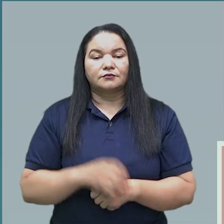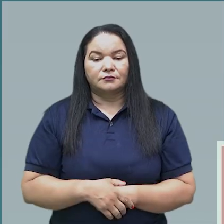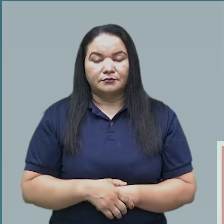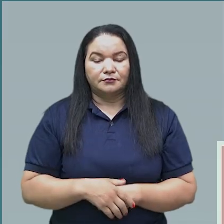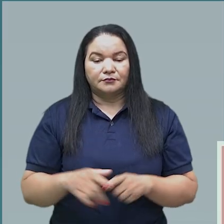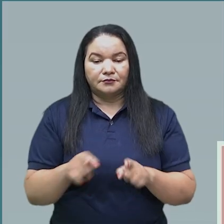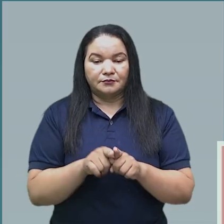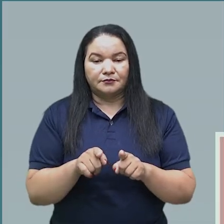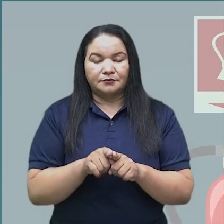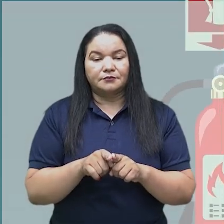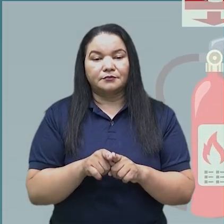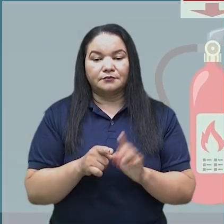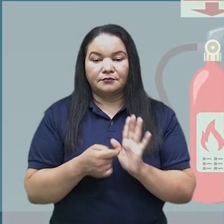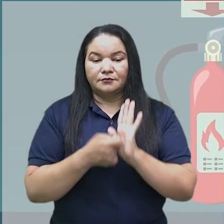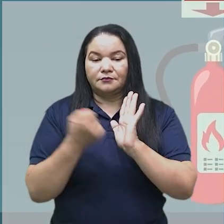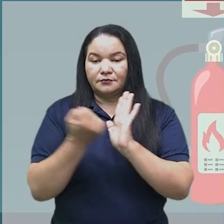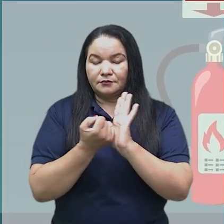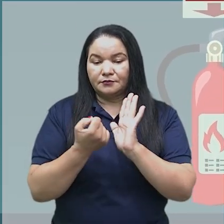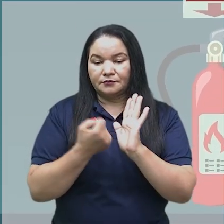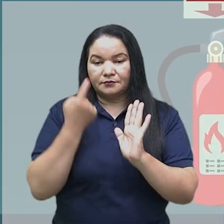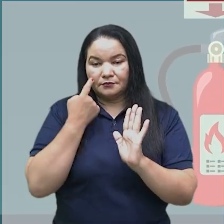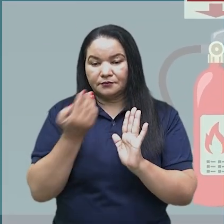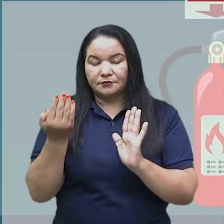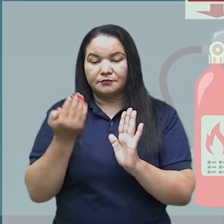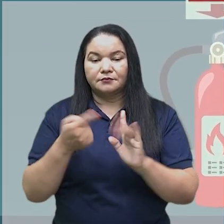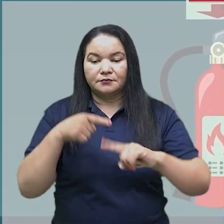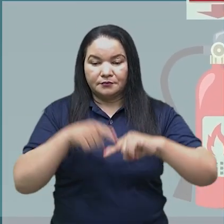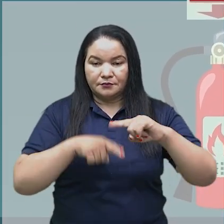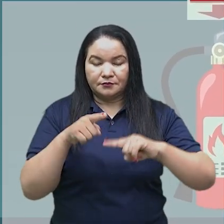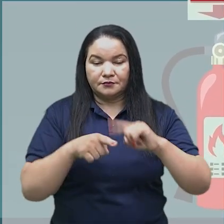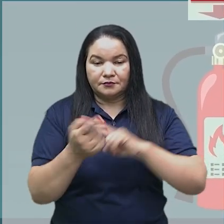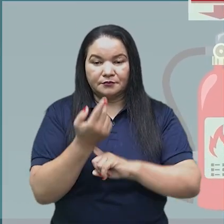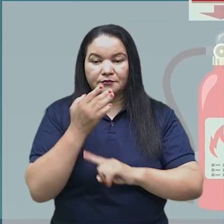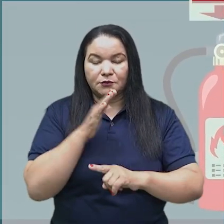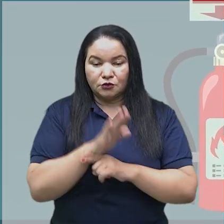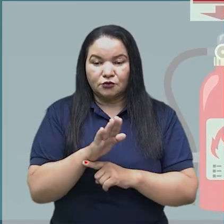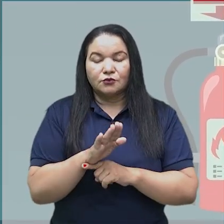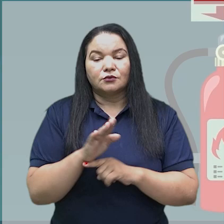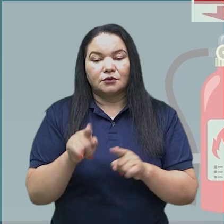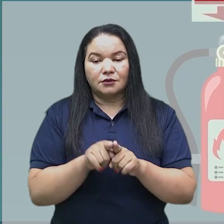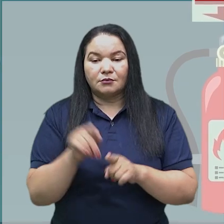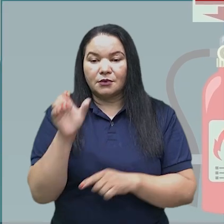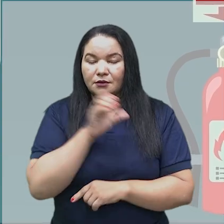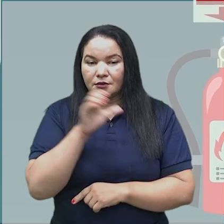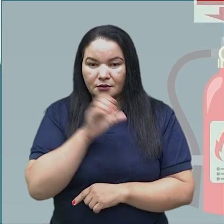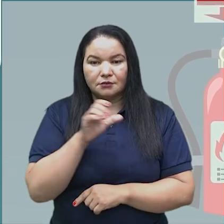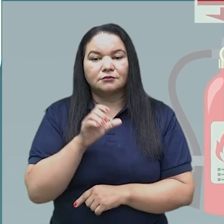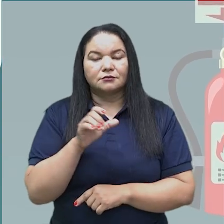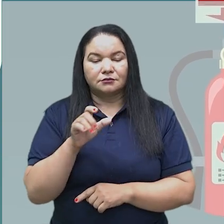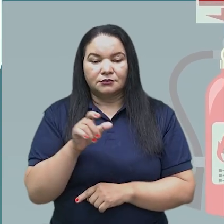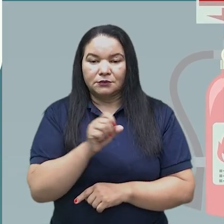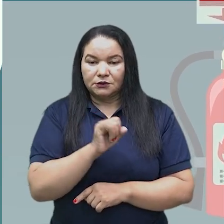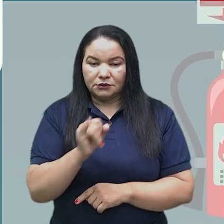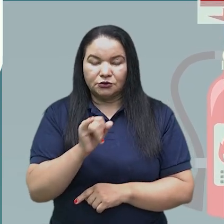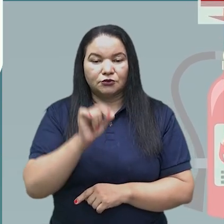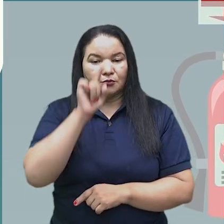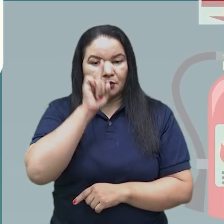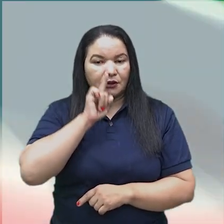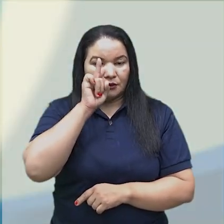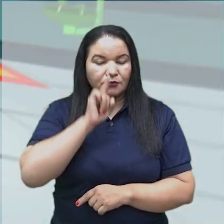A sinalização correta e um kit de primeiros socorros garantem respostas rápidas em situações de risco.